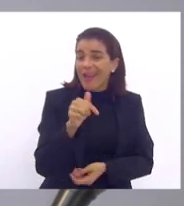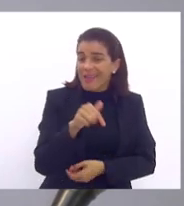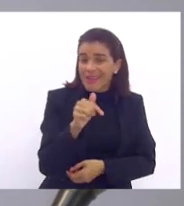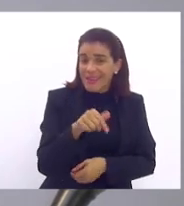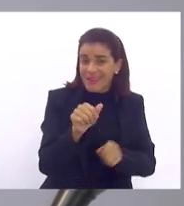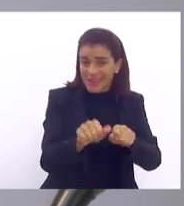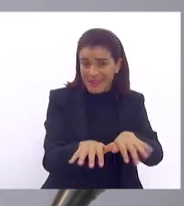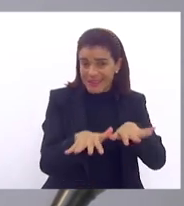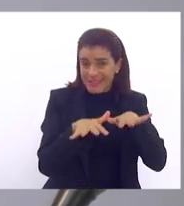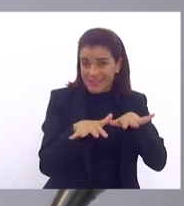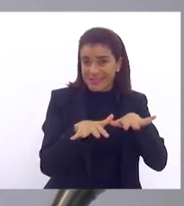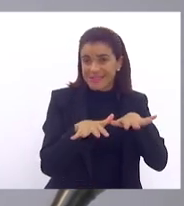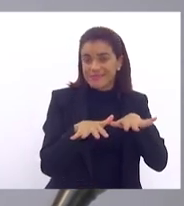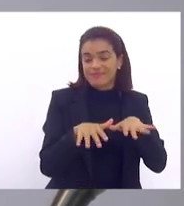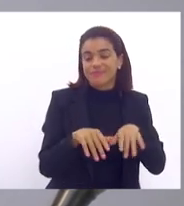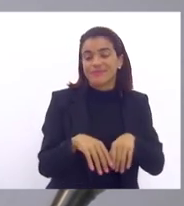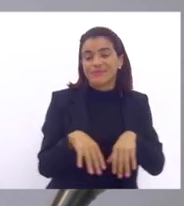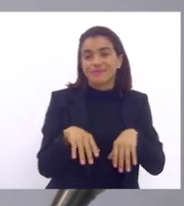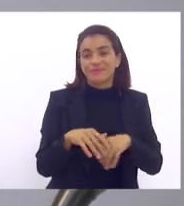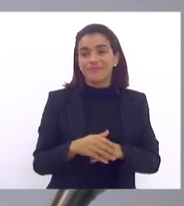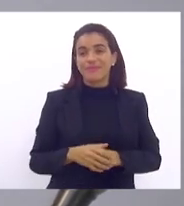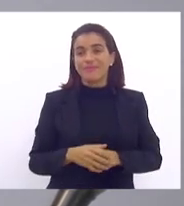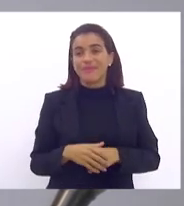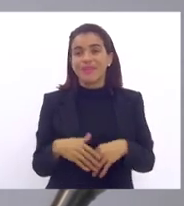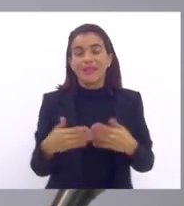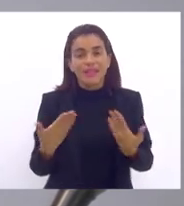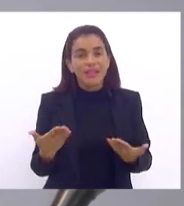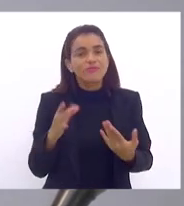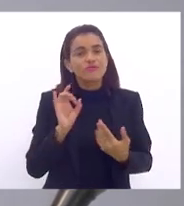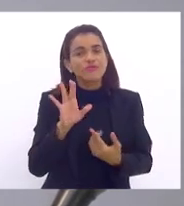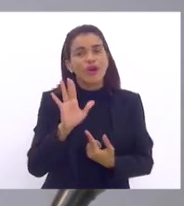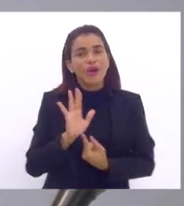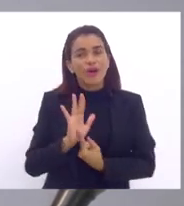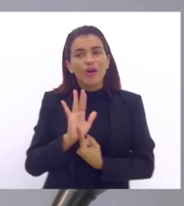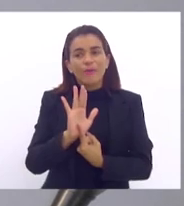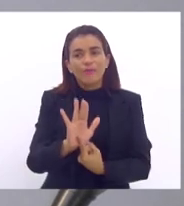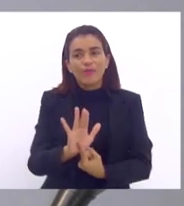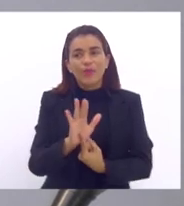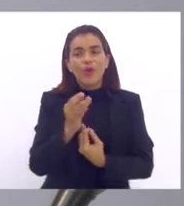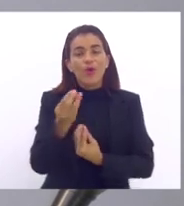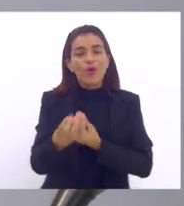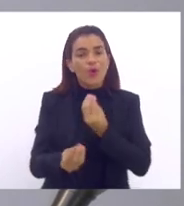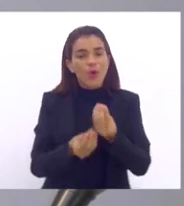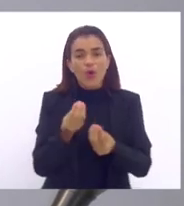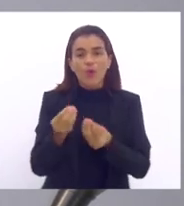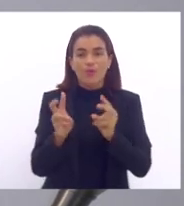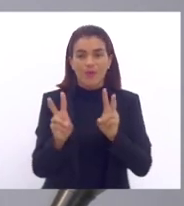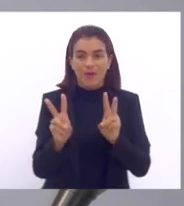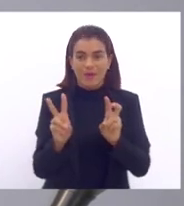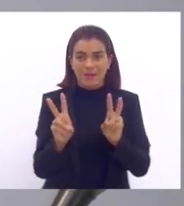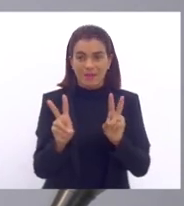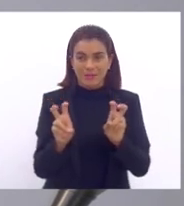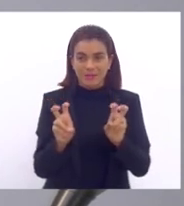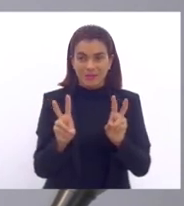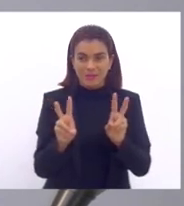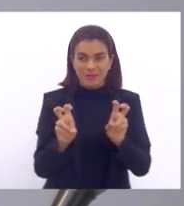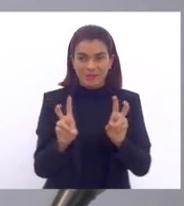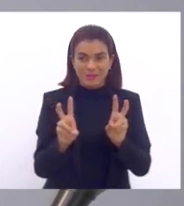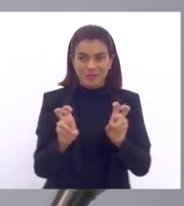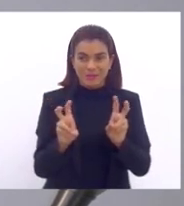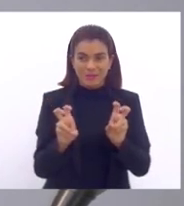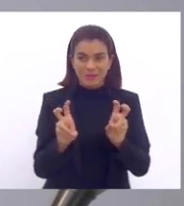aqui no tribunal de Justiça então eu tô querendo só mostrar como este assunto é um